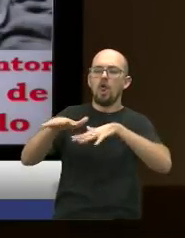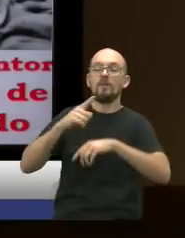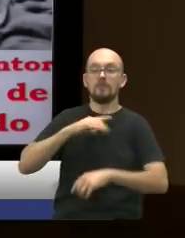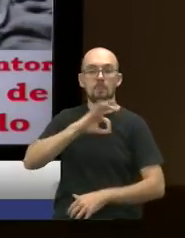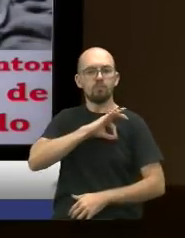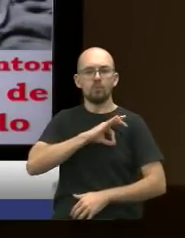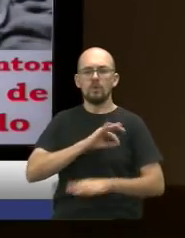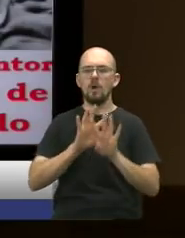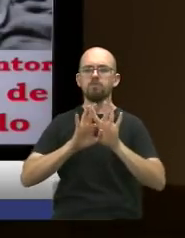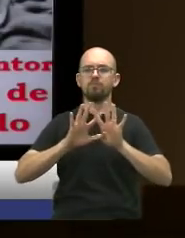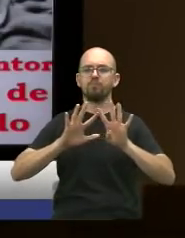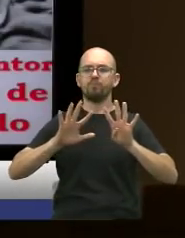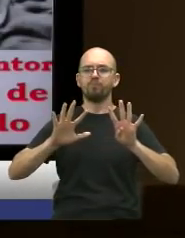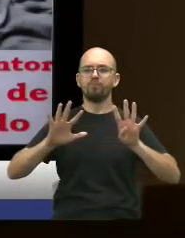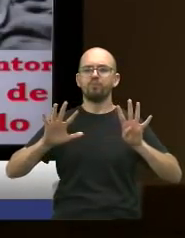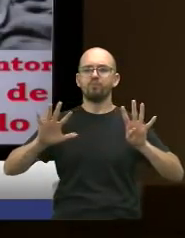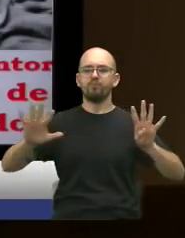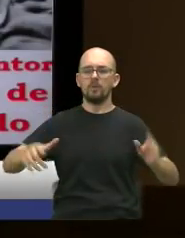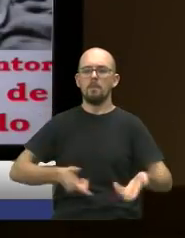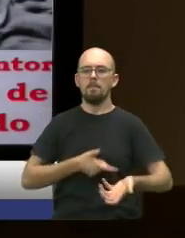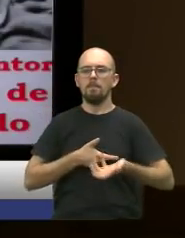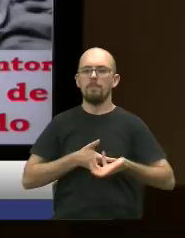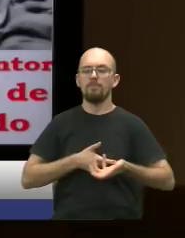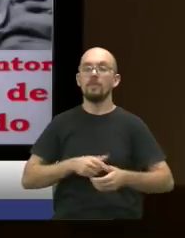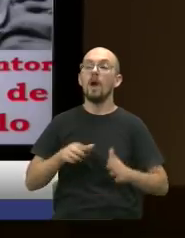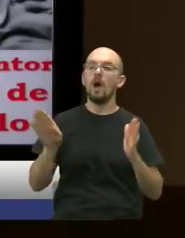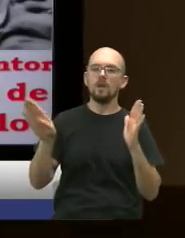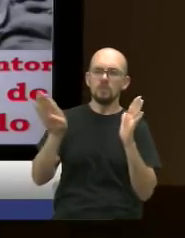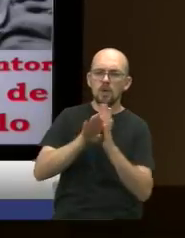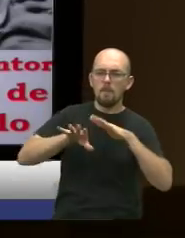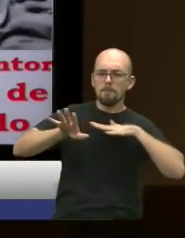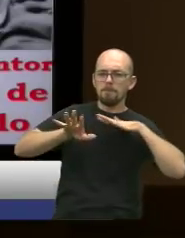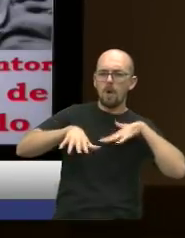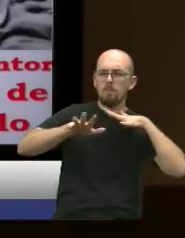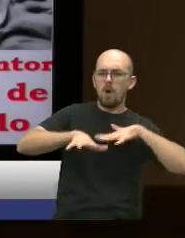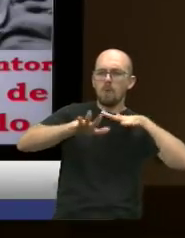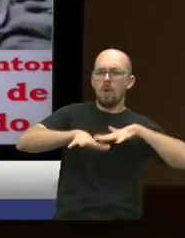portões do Palácio do Governo. Quando vieram os manifestantes, o